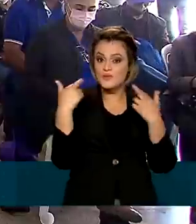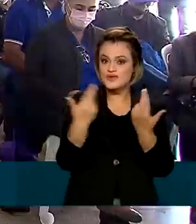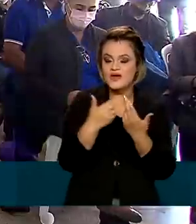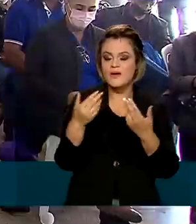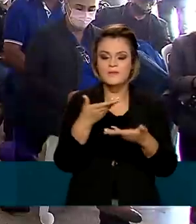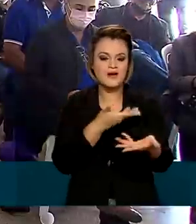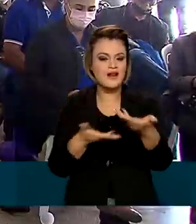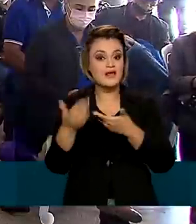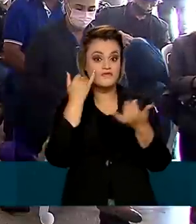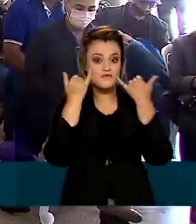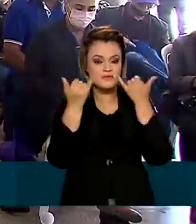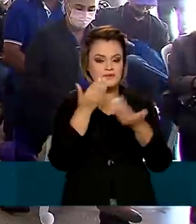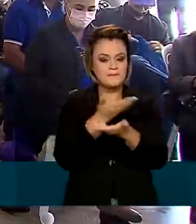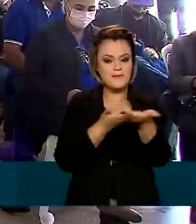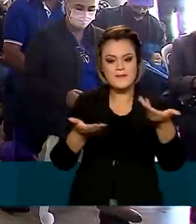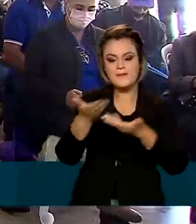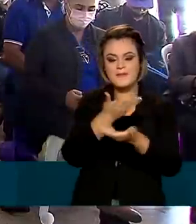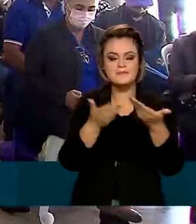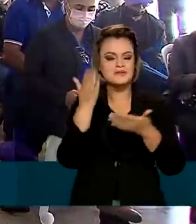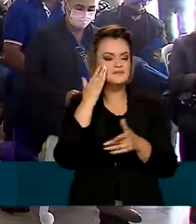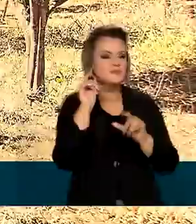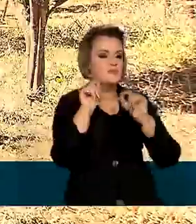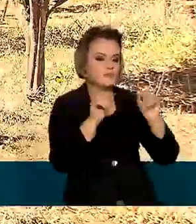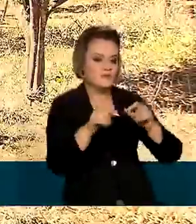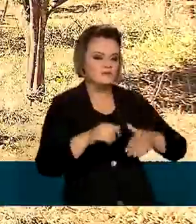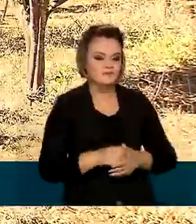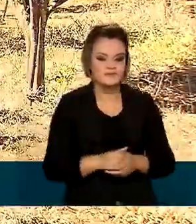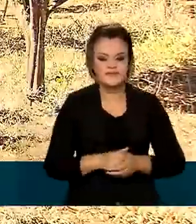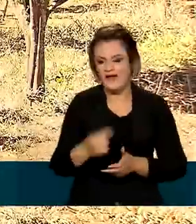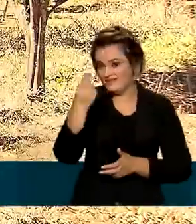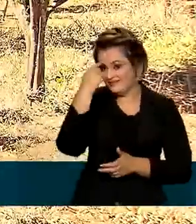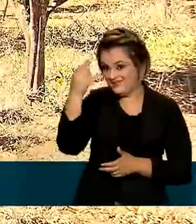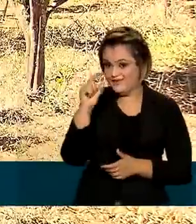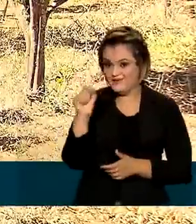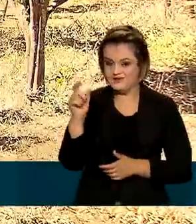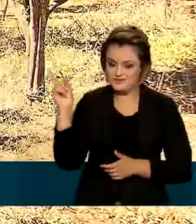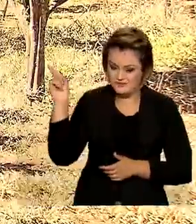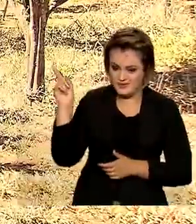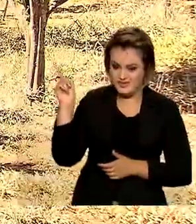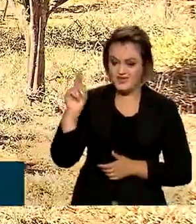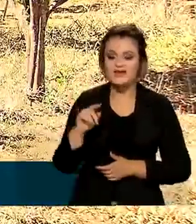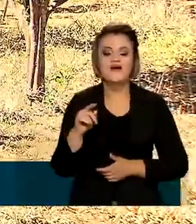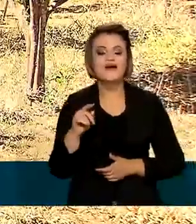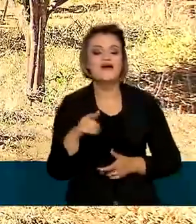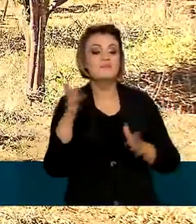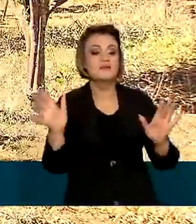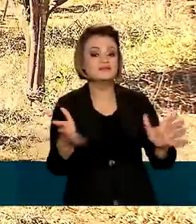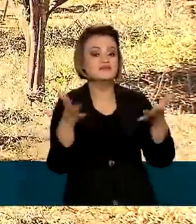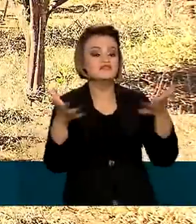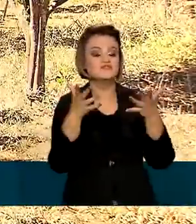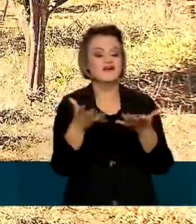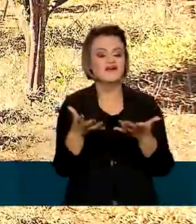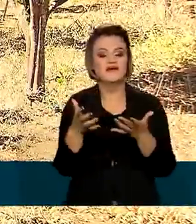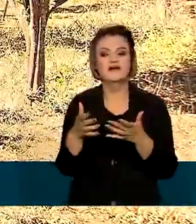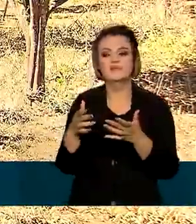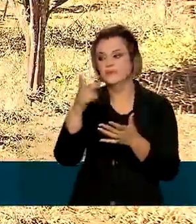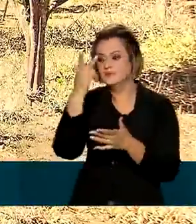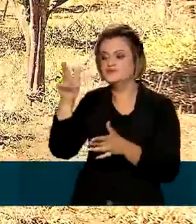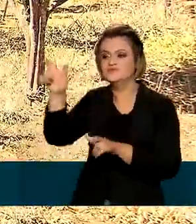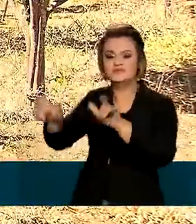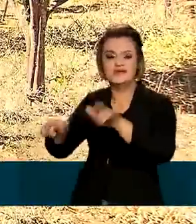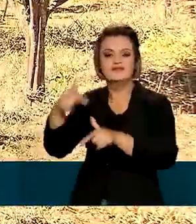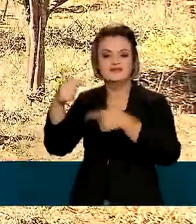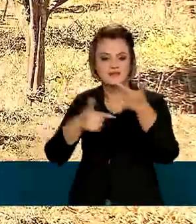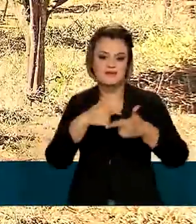com outros polos produtores no país. A ideia da Rota da Fruticultura é promover a integração dos